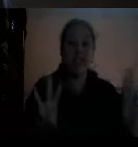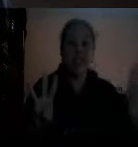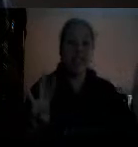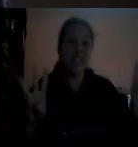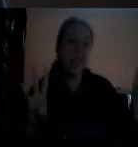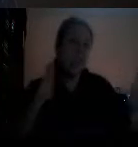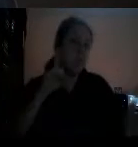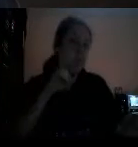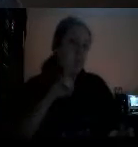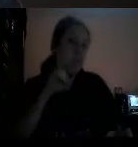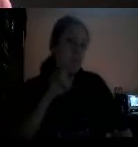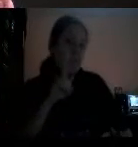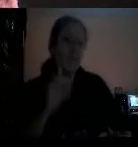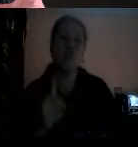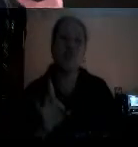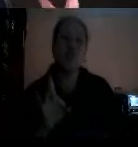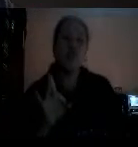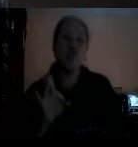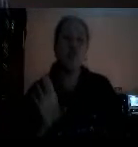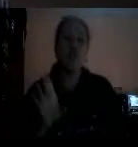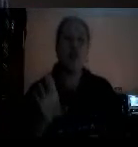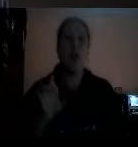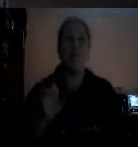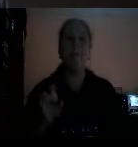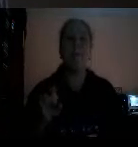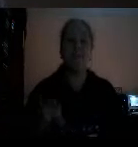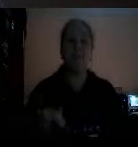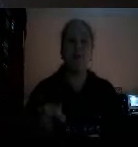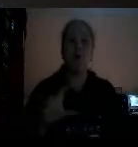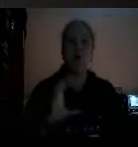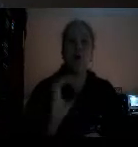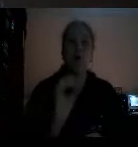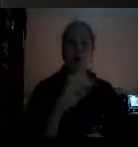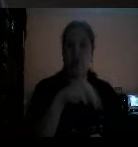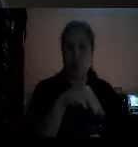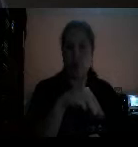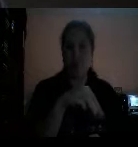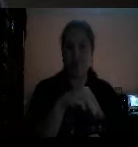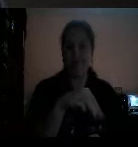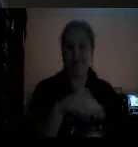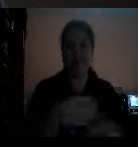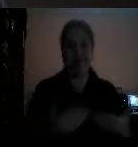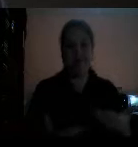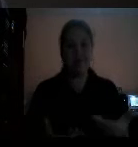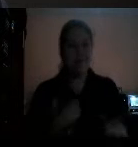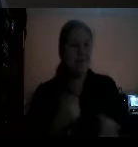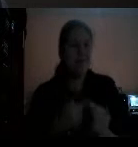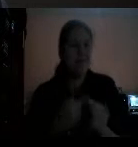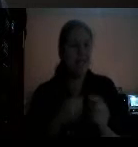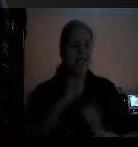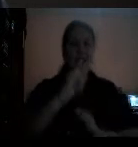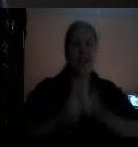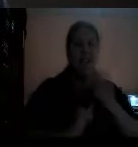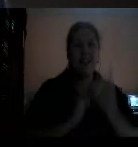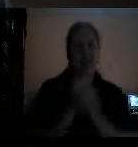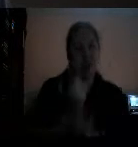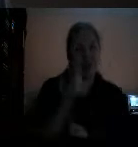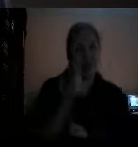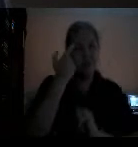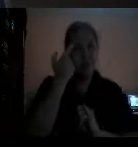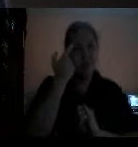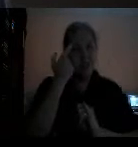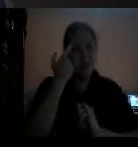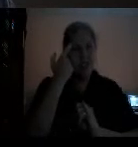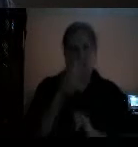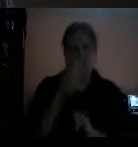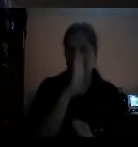mundo digital. E eles ordenam e coordenam esse mundo segundo a sua visão. Por isso que é www.